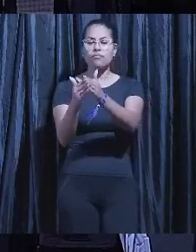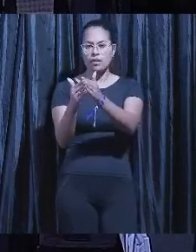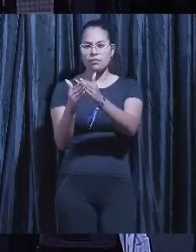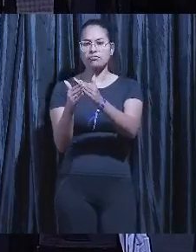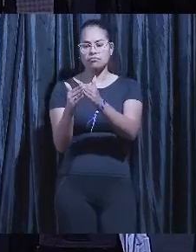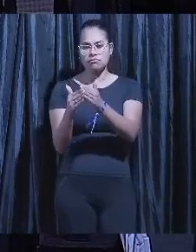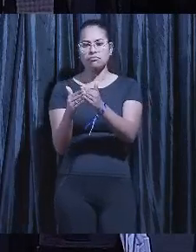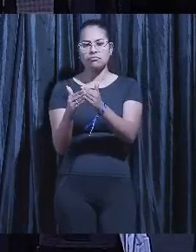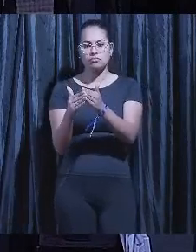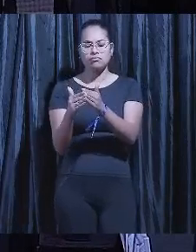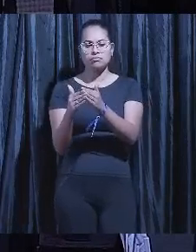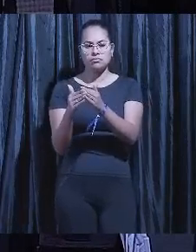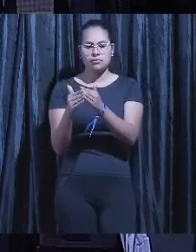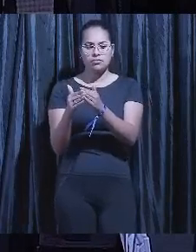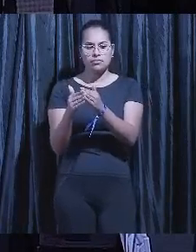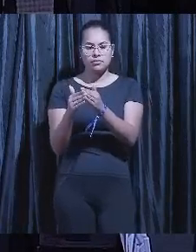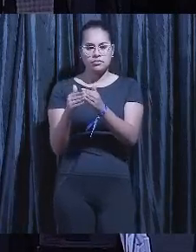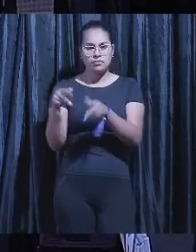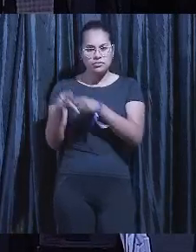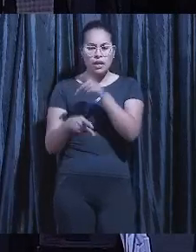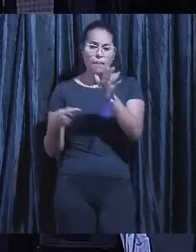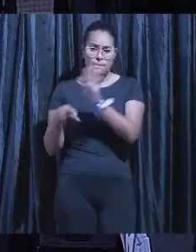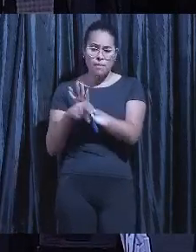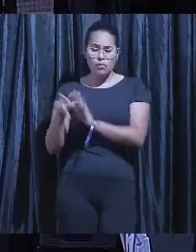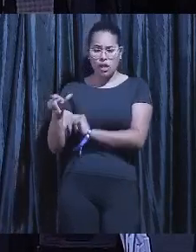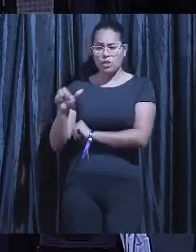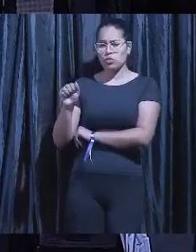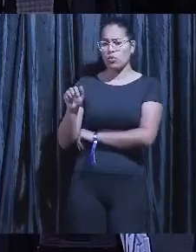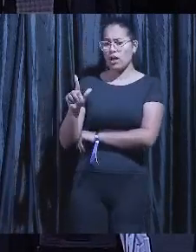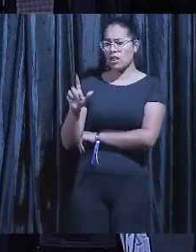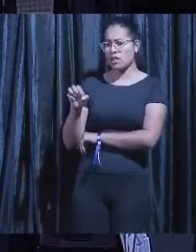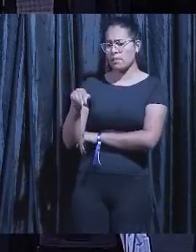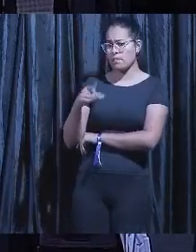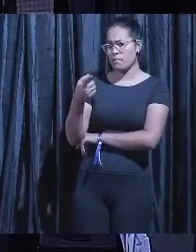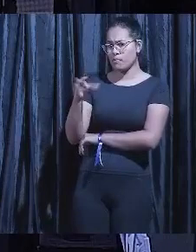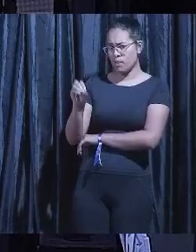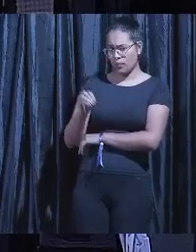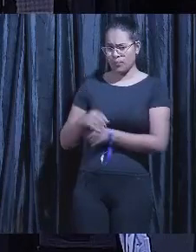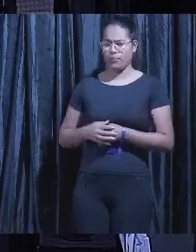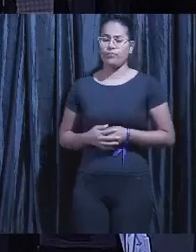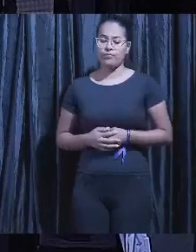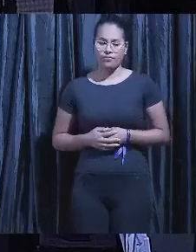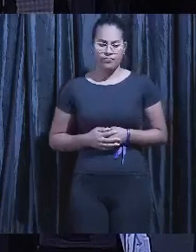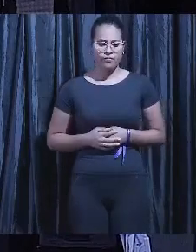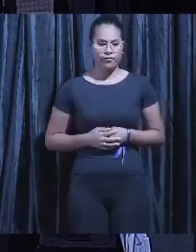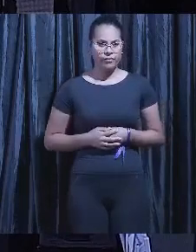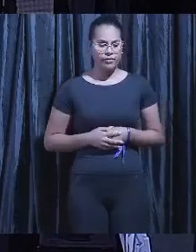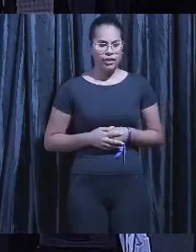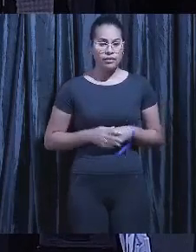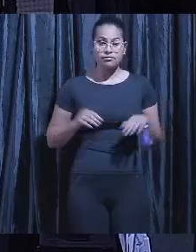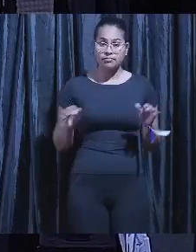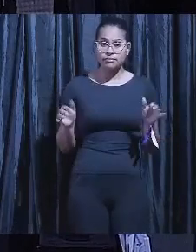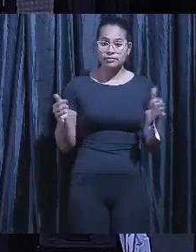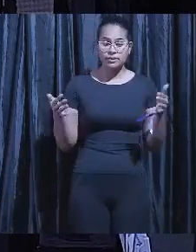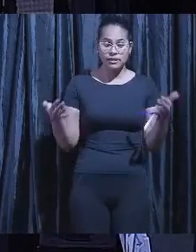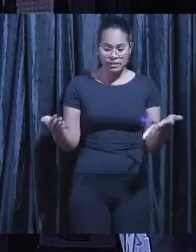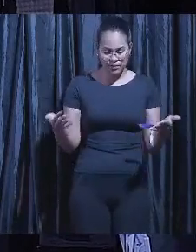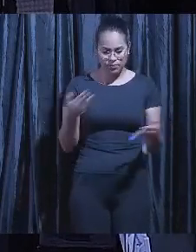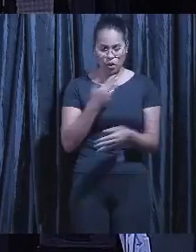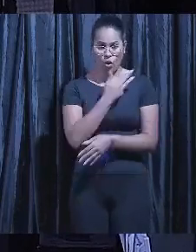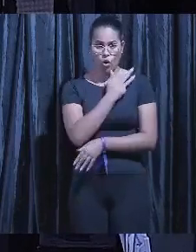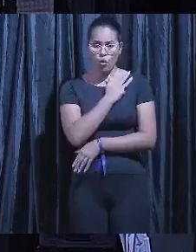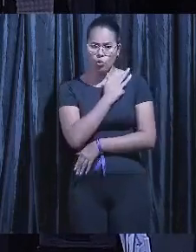pela população do Complexo do Alemão. Bem, o Lula